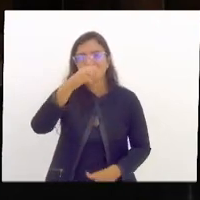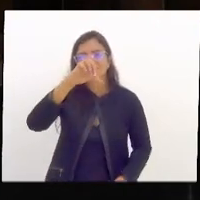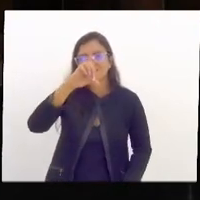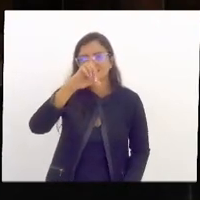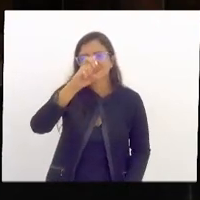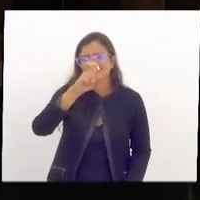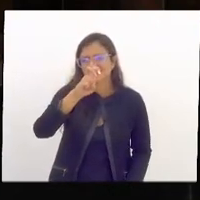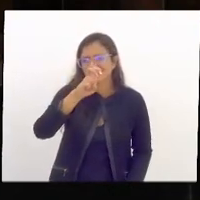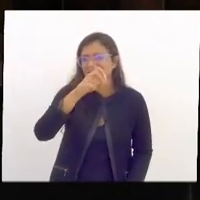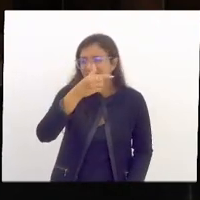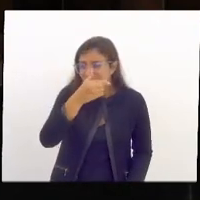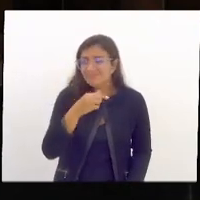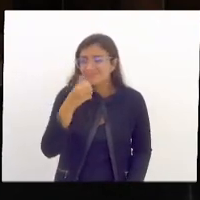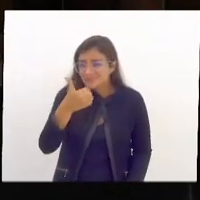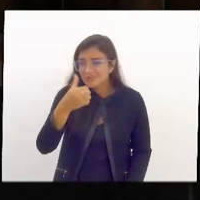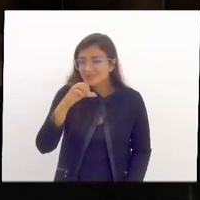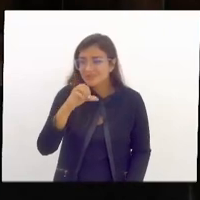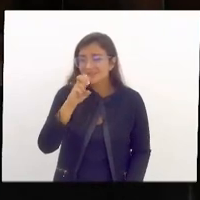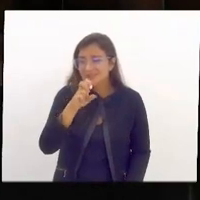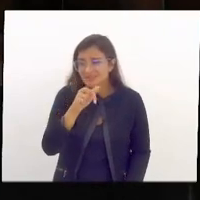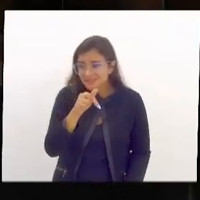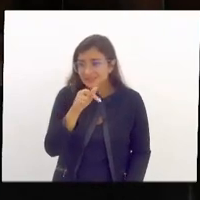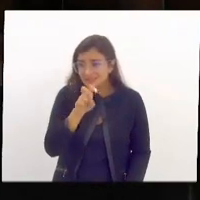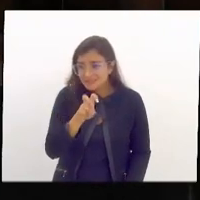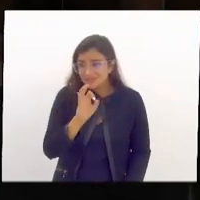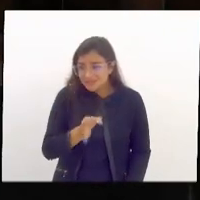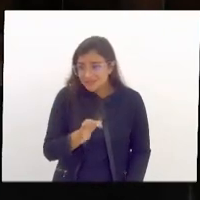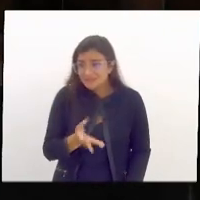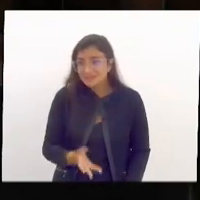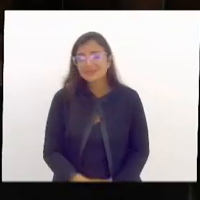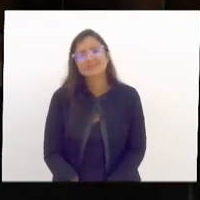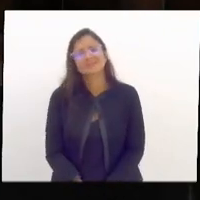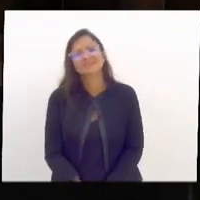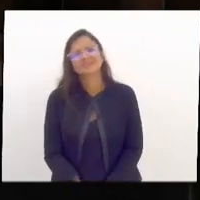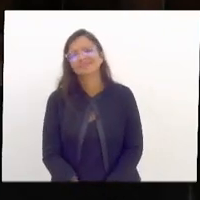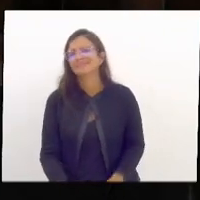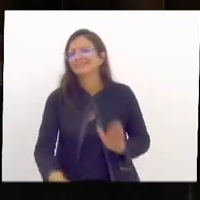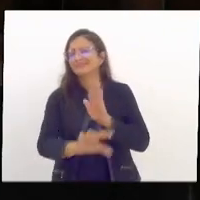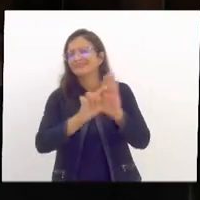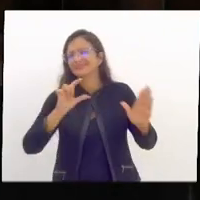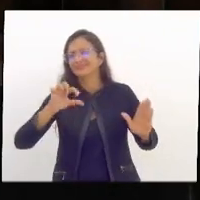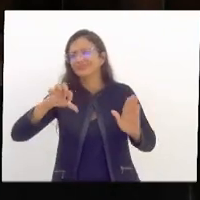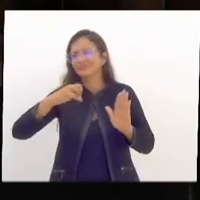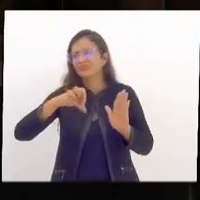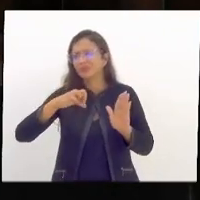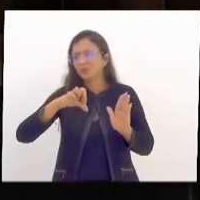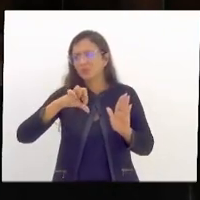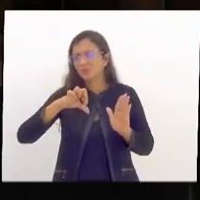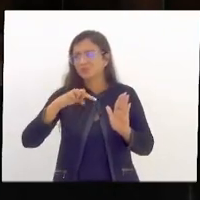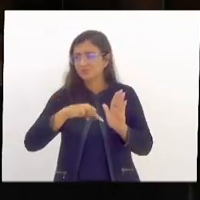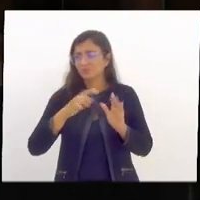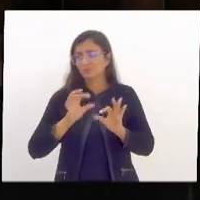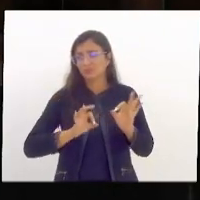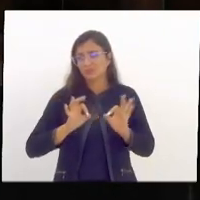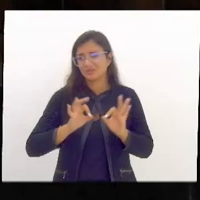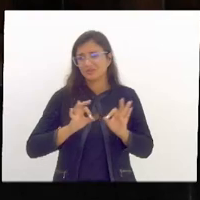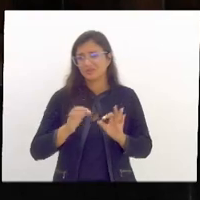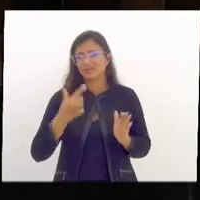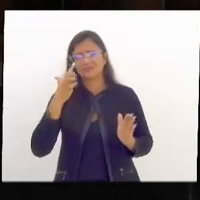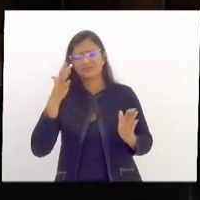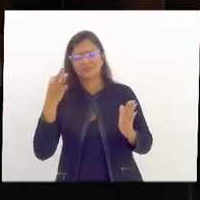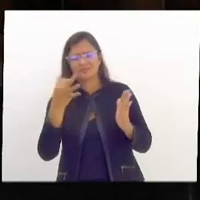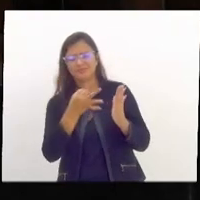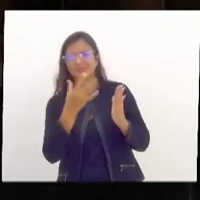1975, é isso mesmo? Esse artigo 9º do projeto chama atenção também, porque tenta